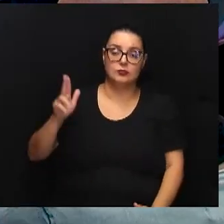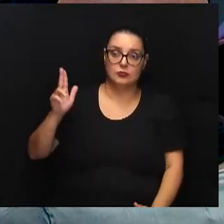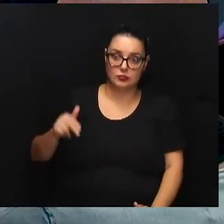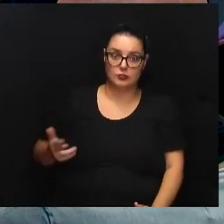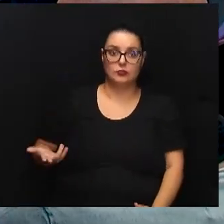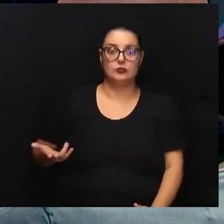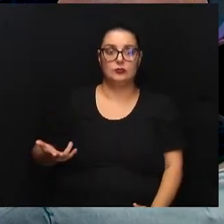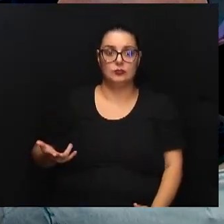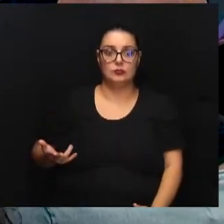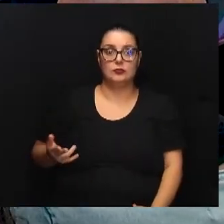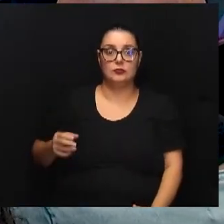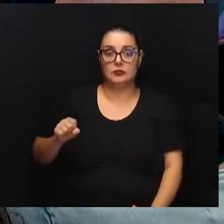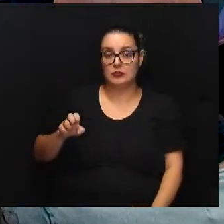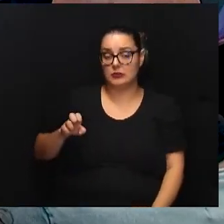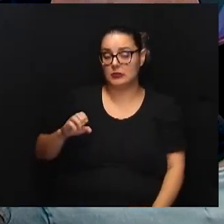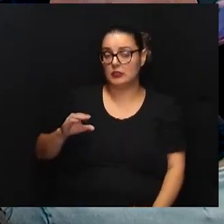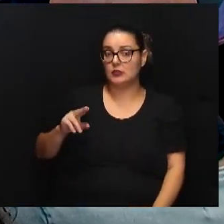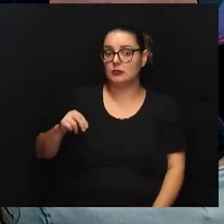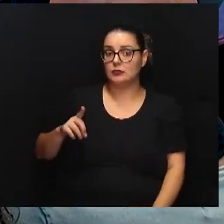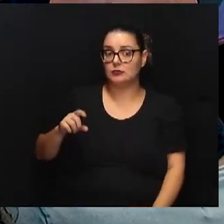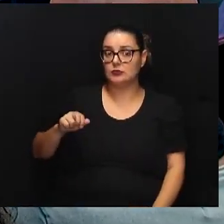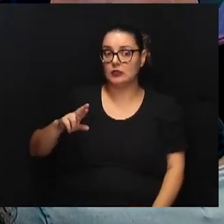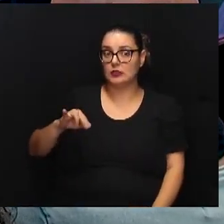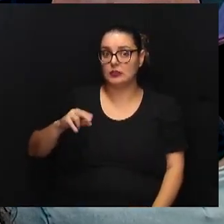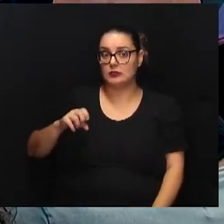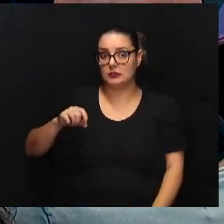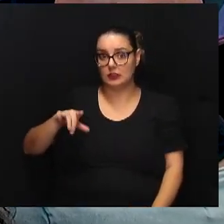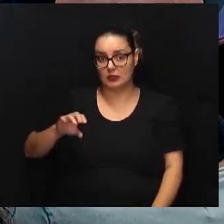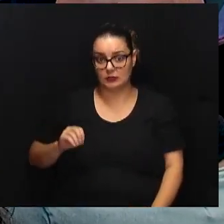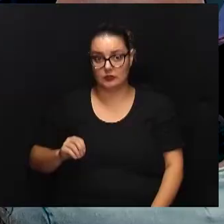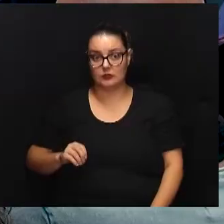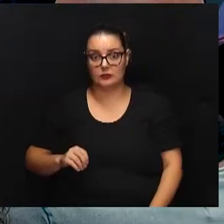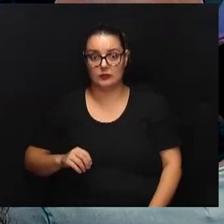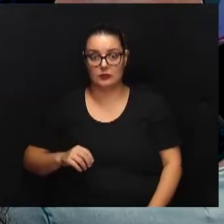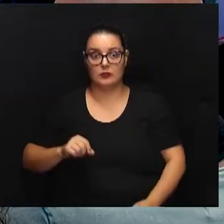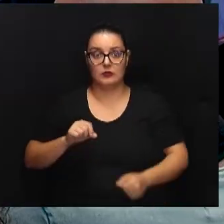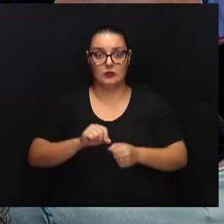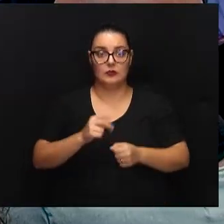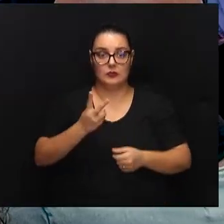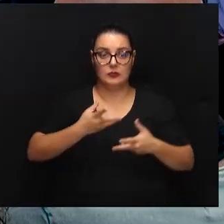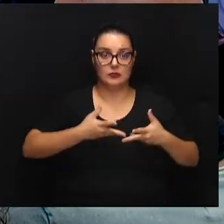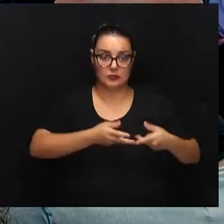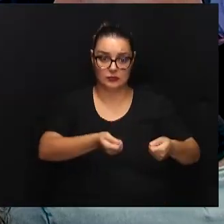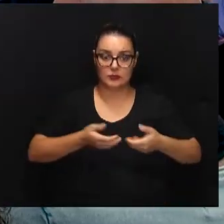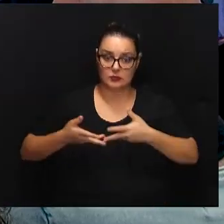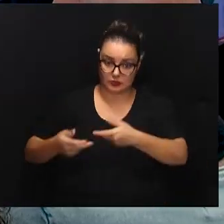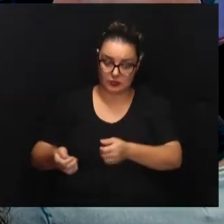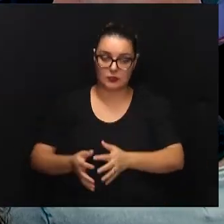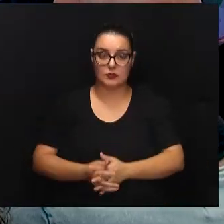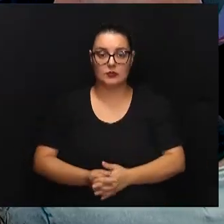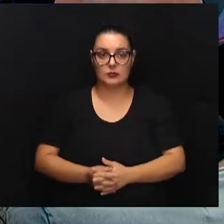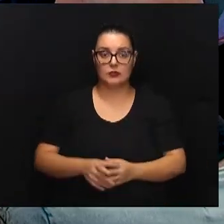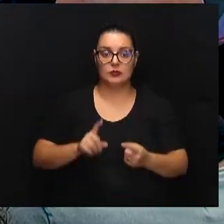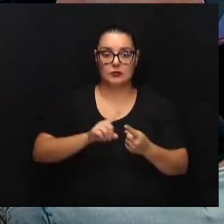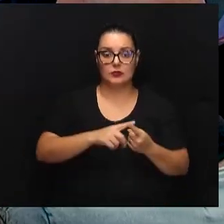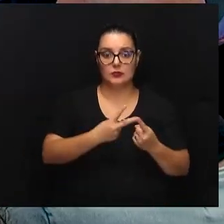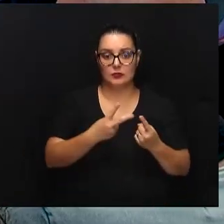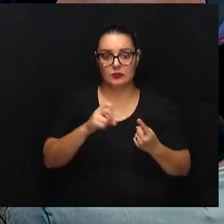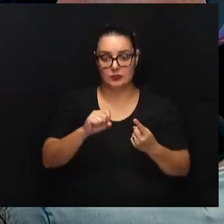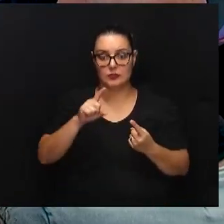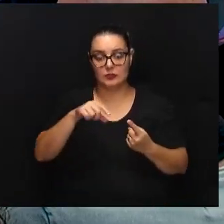que nunca seja secundarizado. E esse ano eu espero, já vou fazer 2 convites